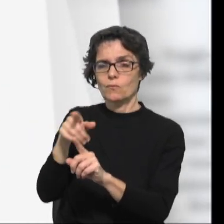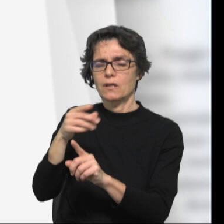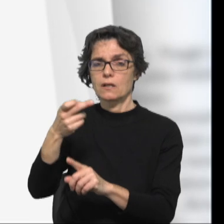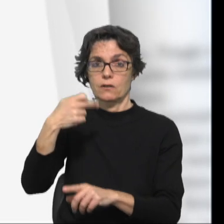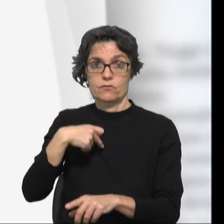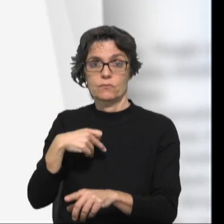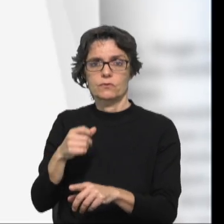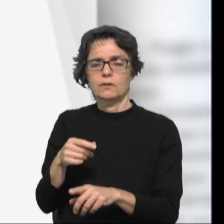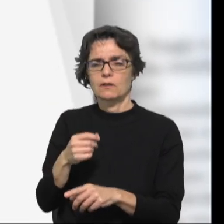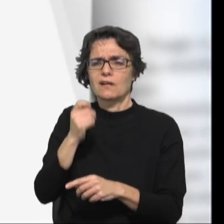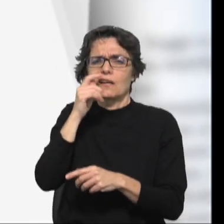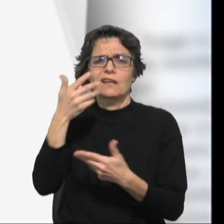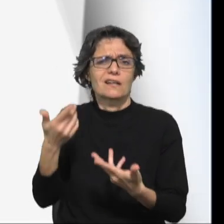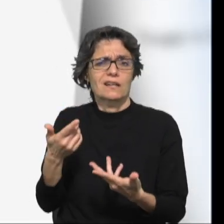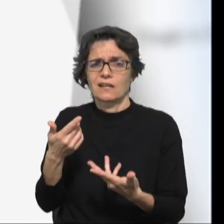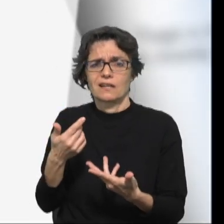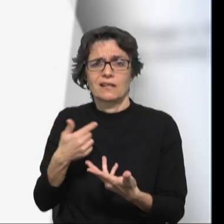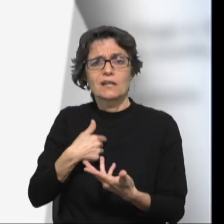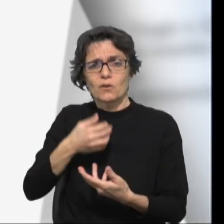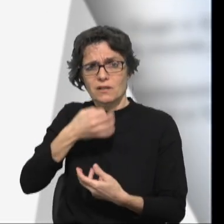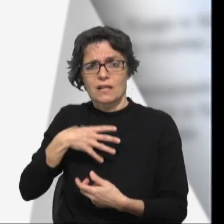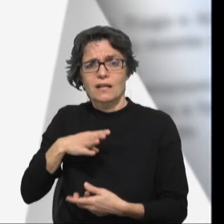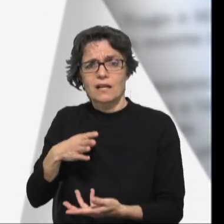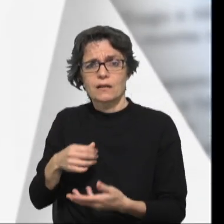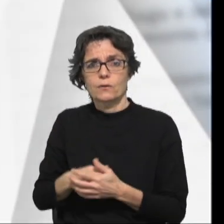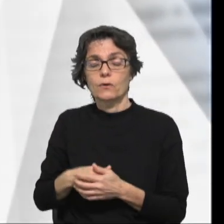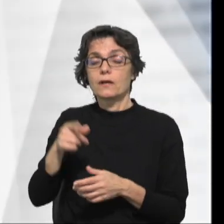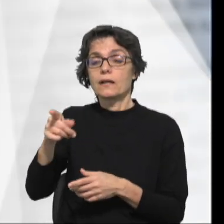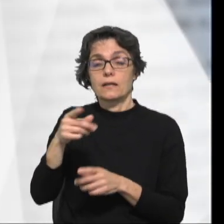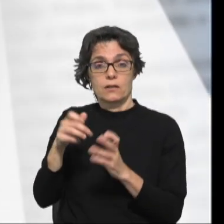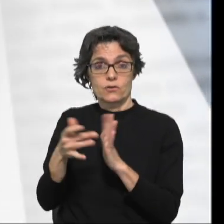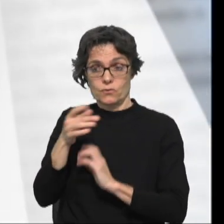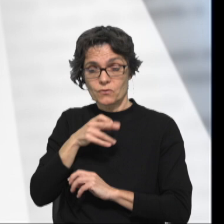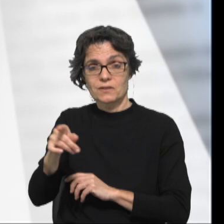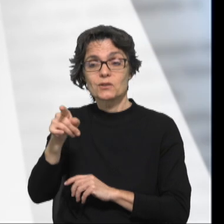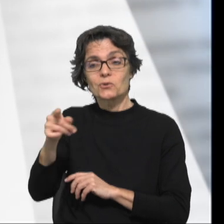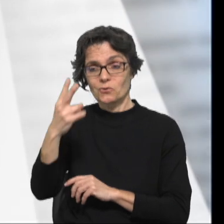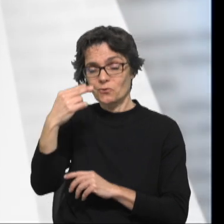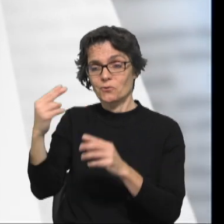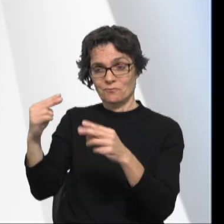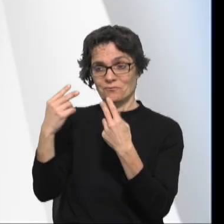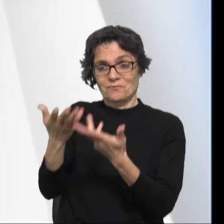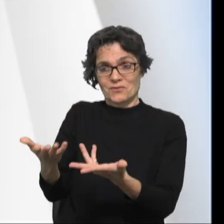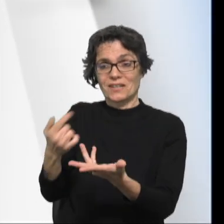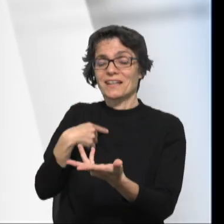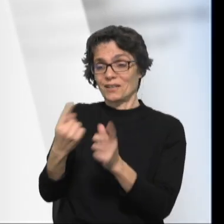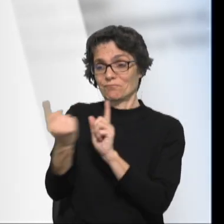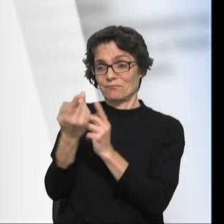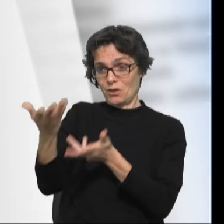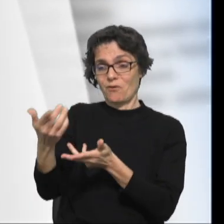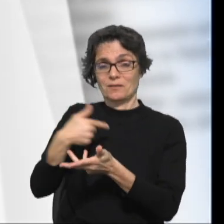respondeu-lhe: quem é, Senhor, para que eu acredite nele? Disse-lhe Jesus: já o viste, é quem está a falar